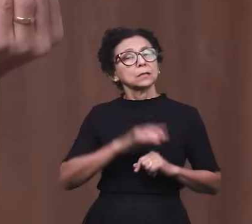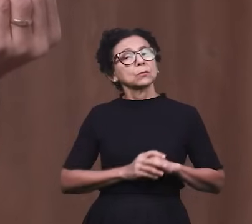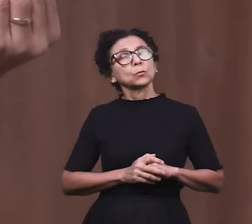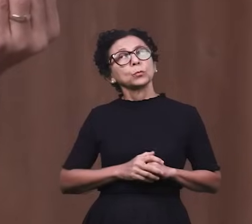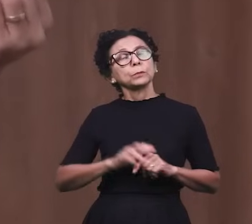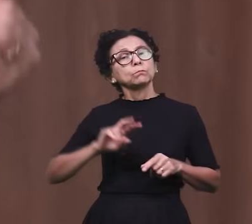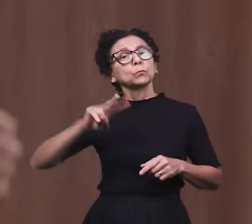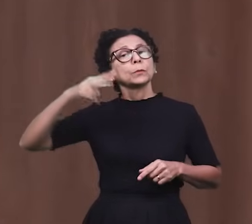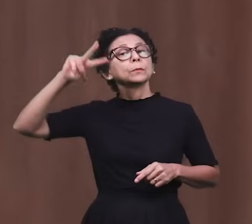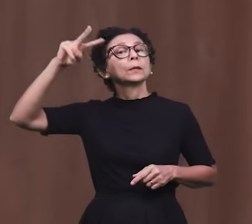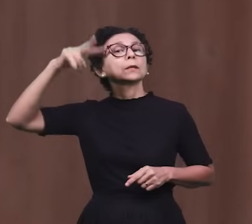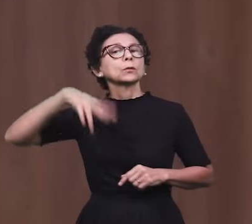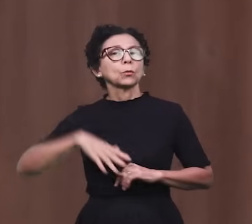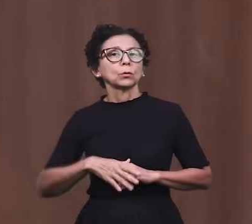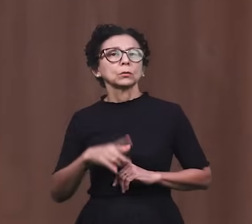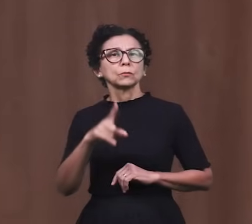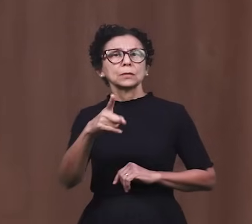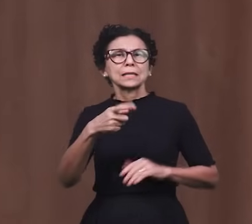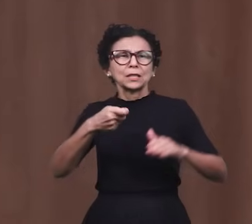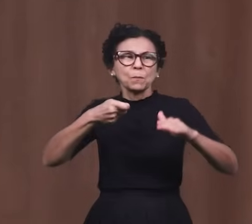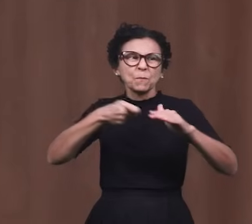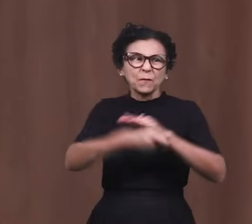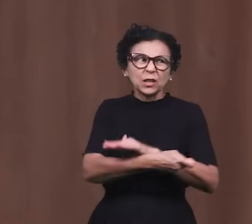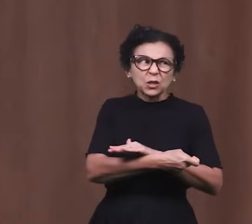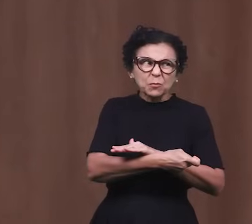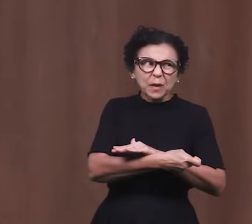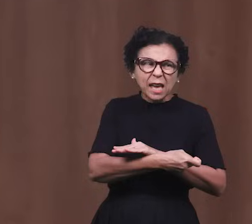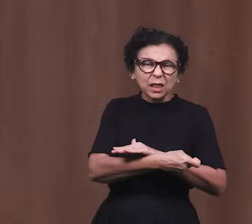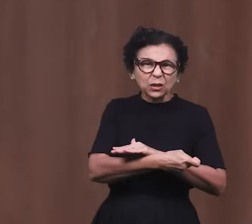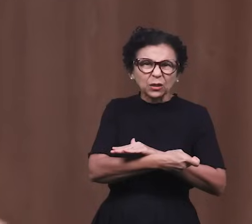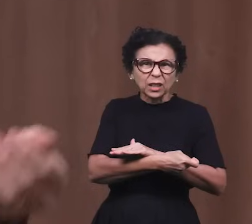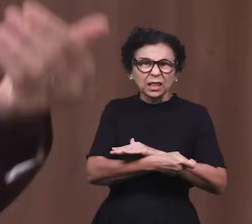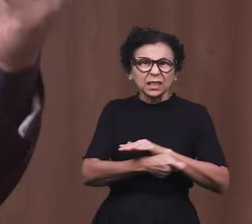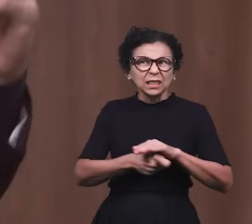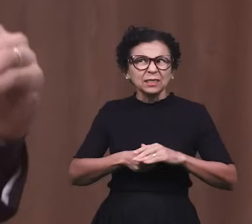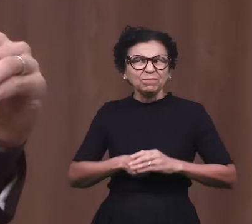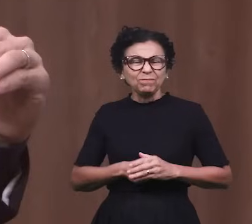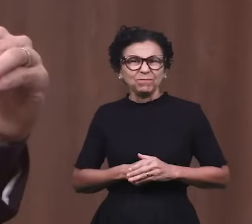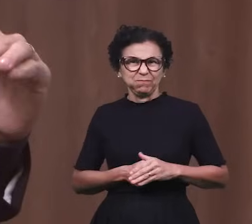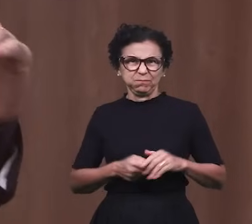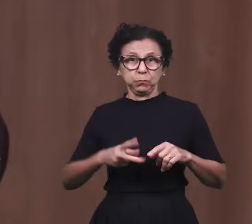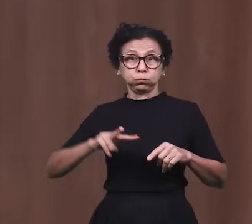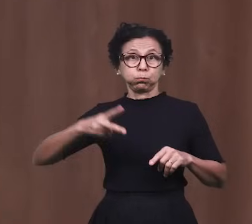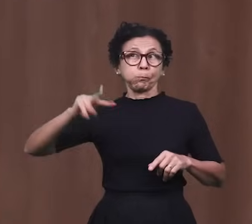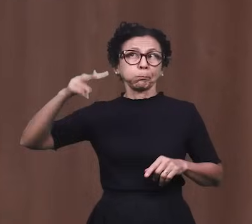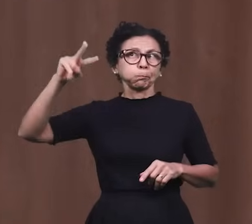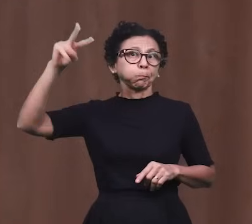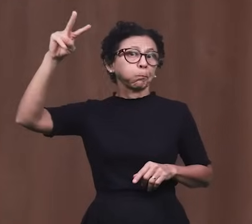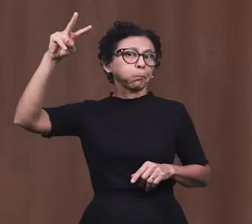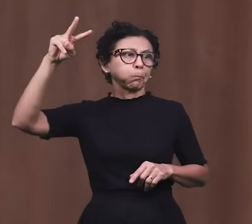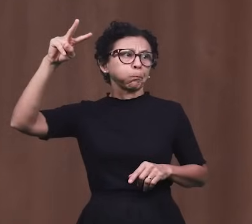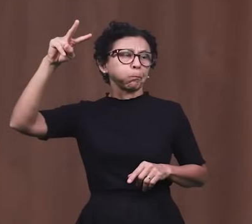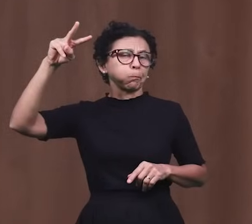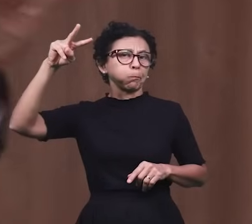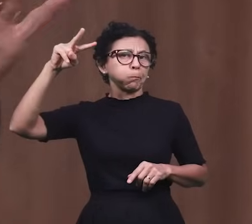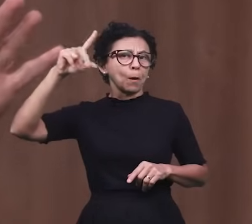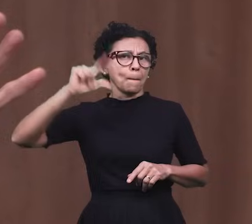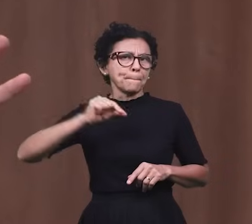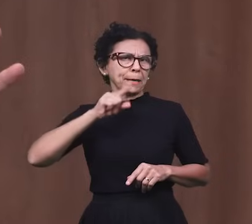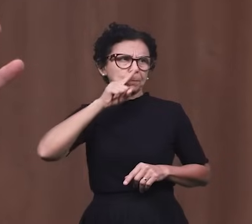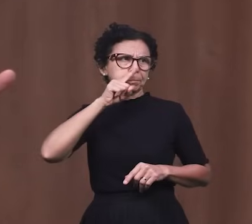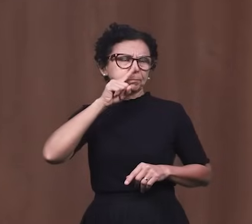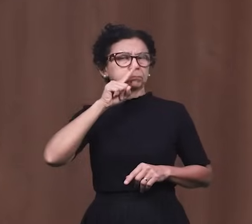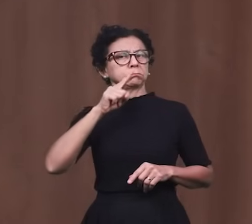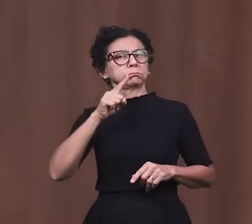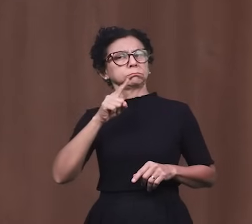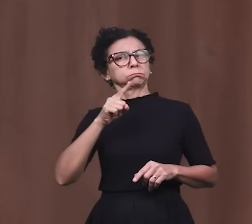para um determinado retorno. Se você tem um investimento que está te prometendo um retorno muito alto e dizendo que tem um baixo risco, já é um sinal vermelho de alerta para você